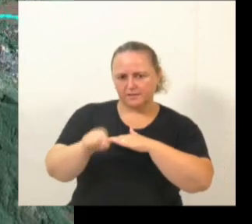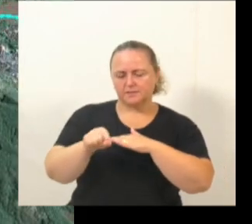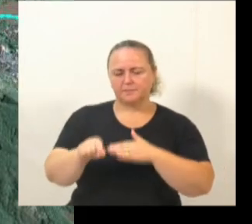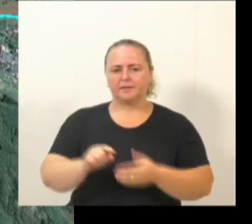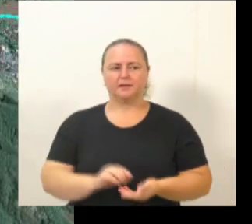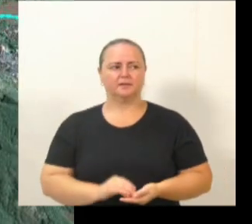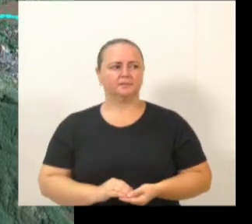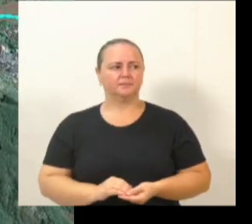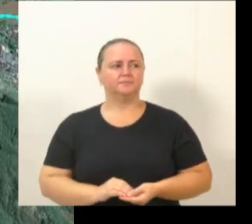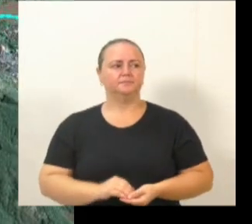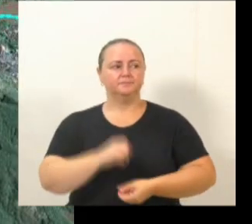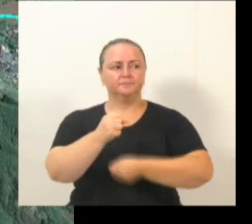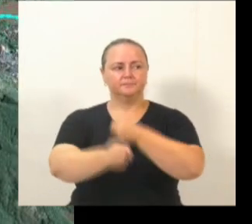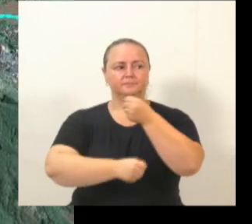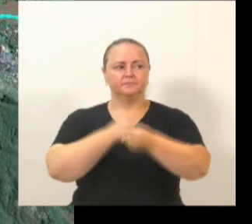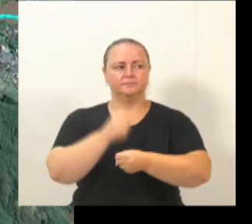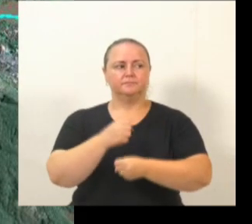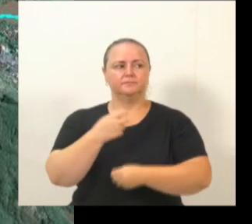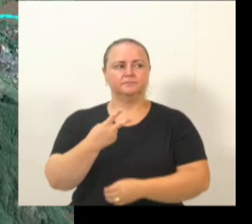na verdade,